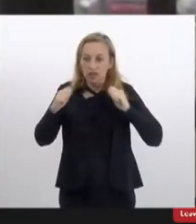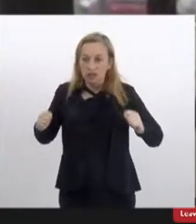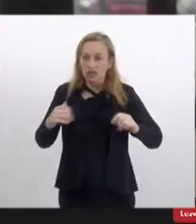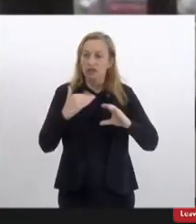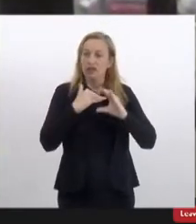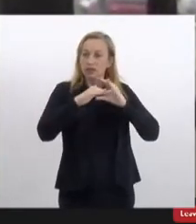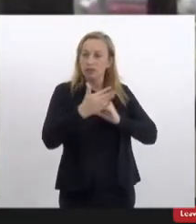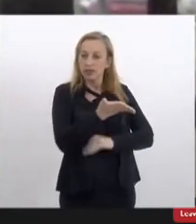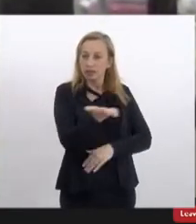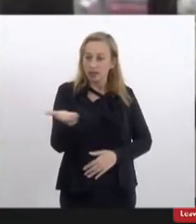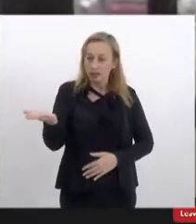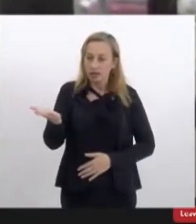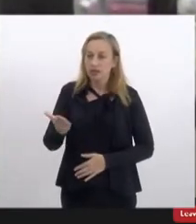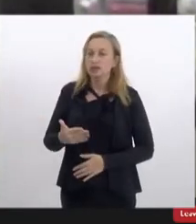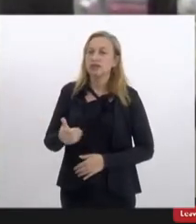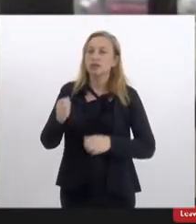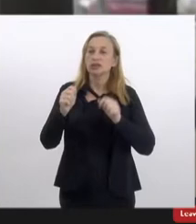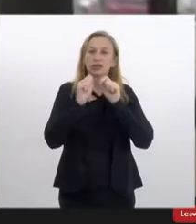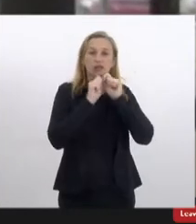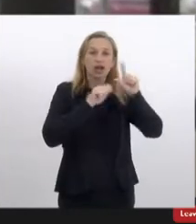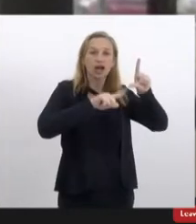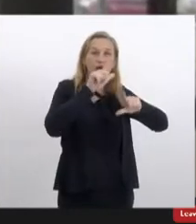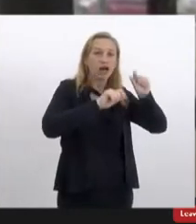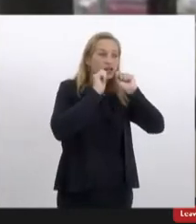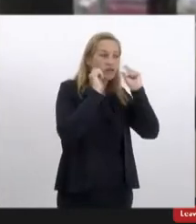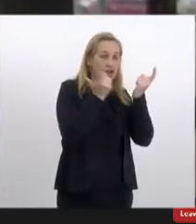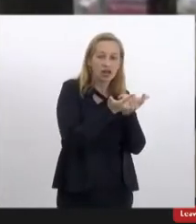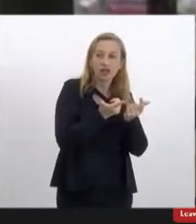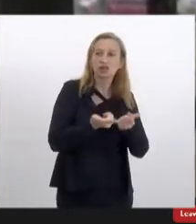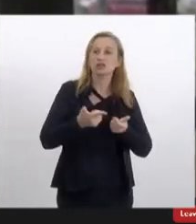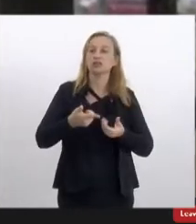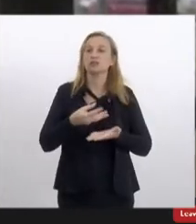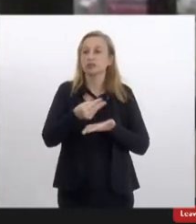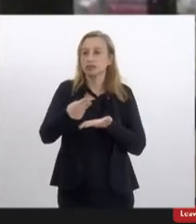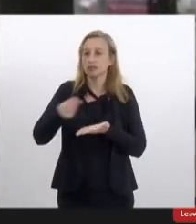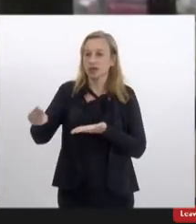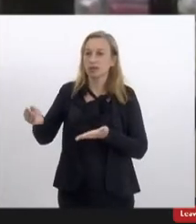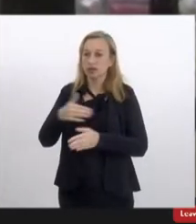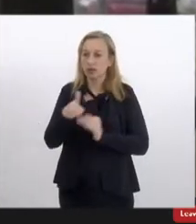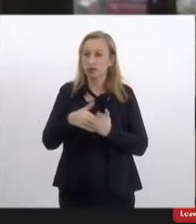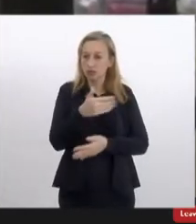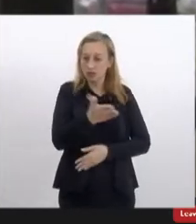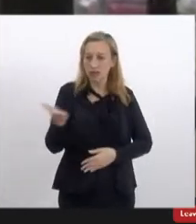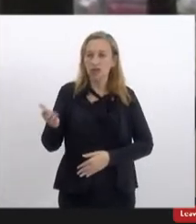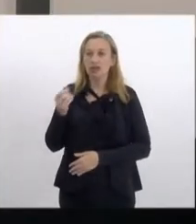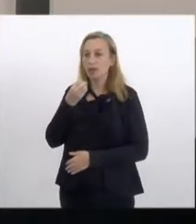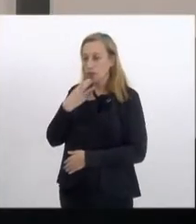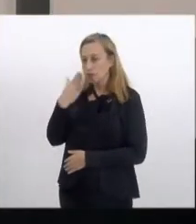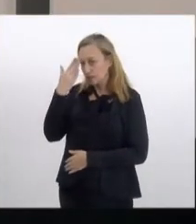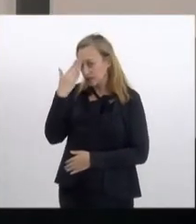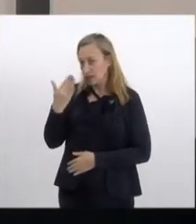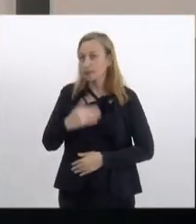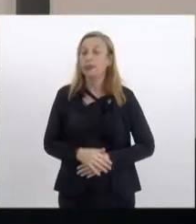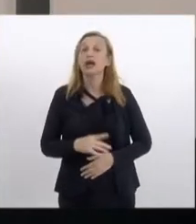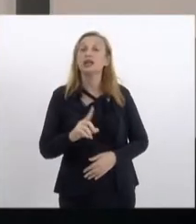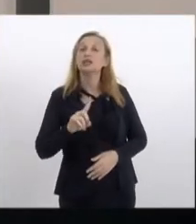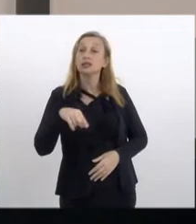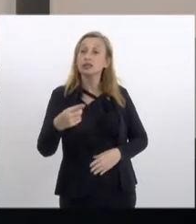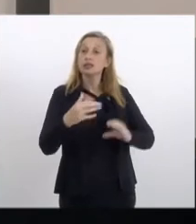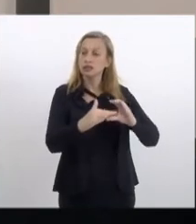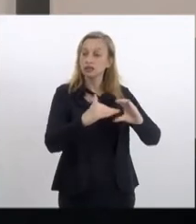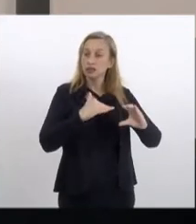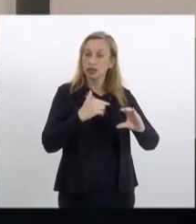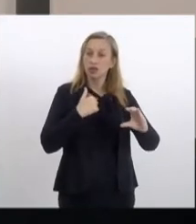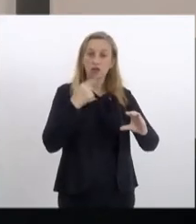aí para o pessoal da Alerj para disponibilizar para todos vocês. Tá bom, então. E aí, sim, que disponibilizar, vou